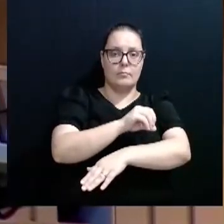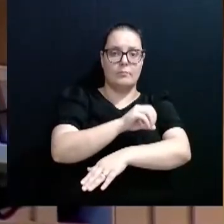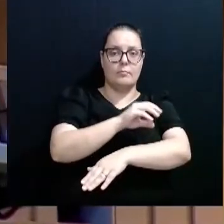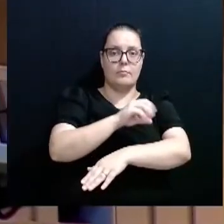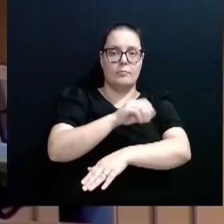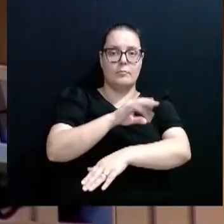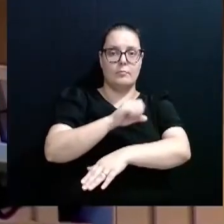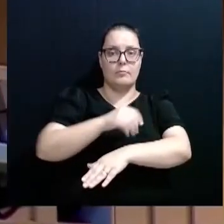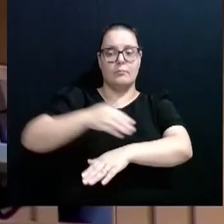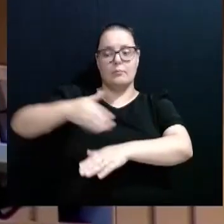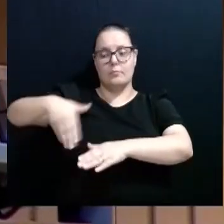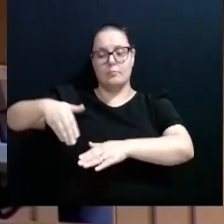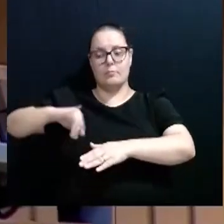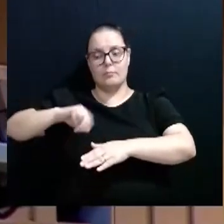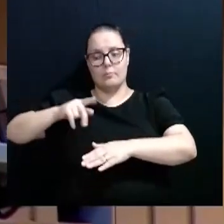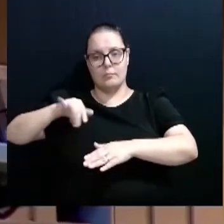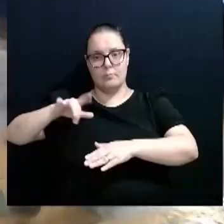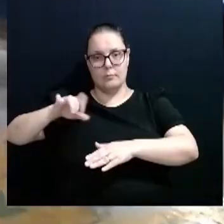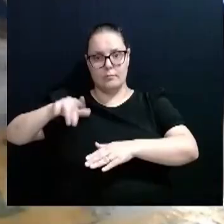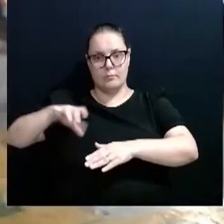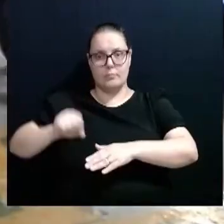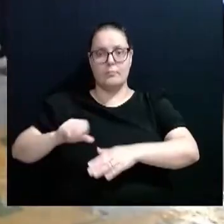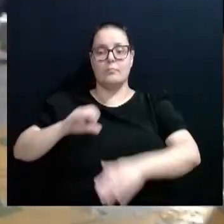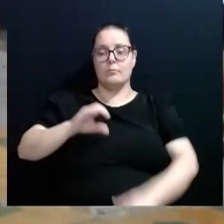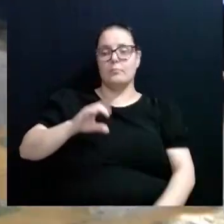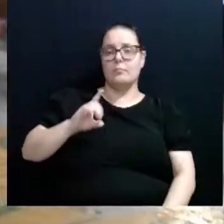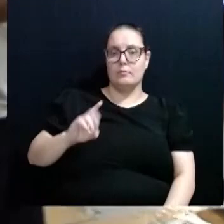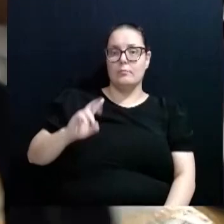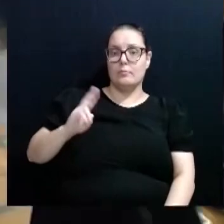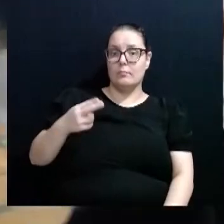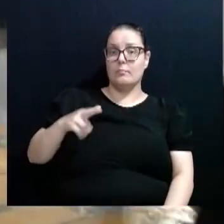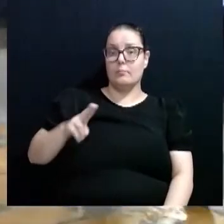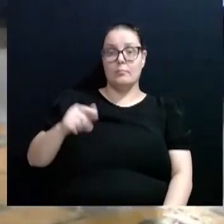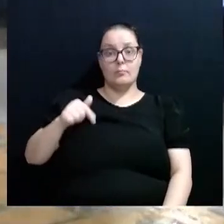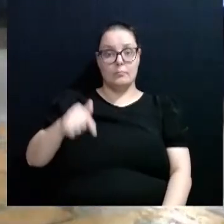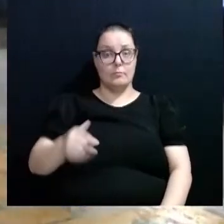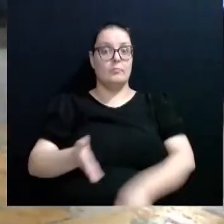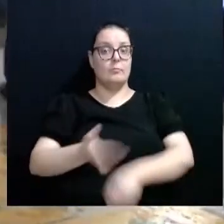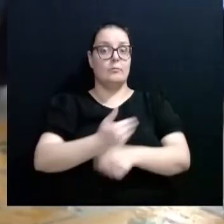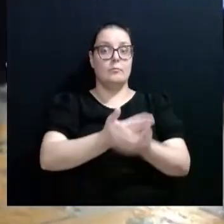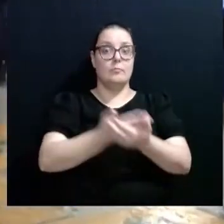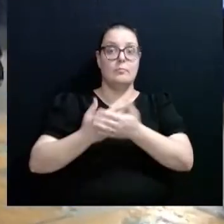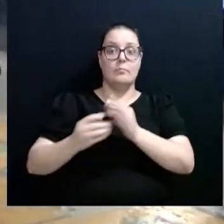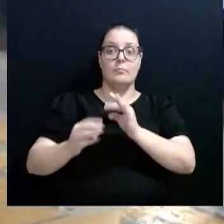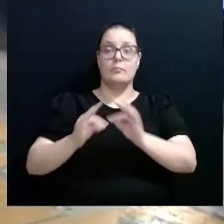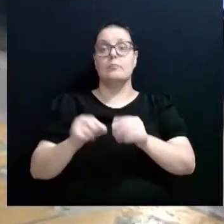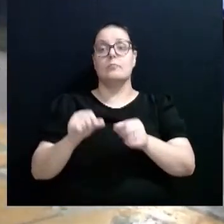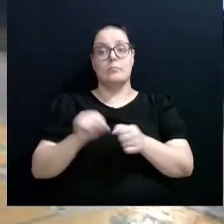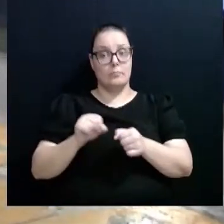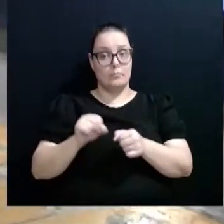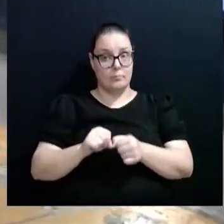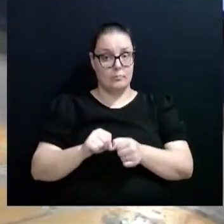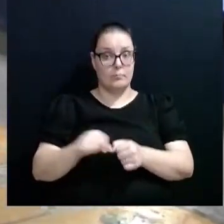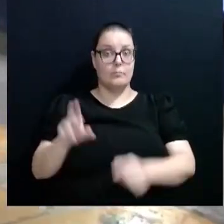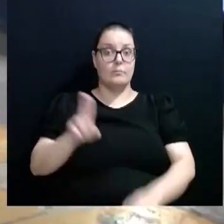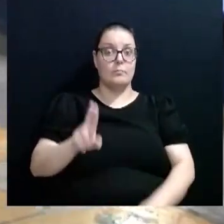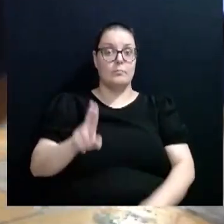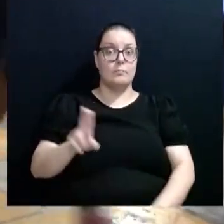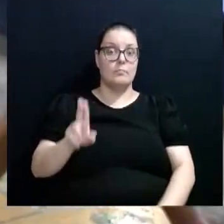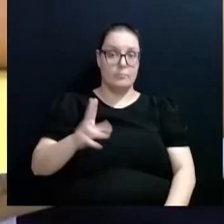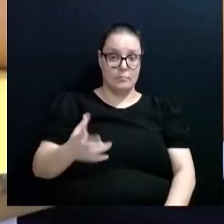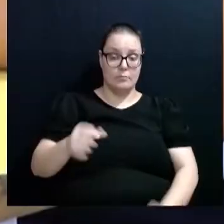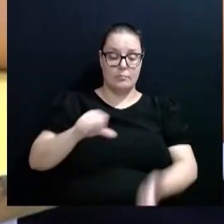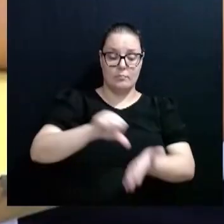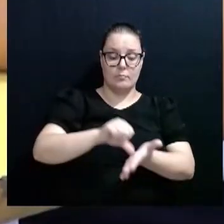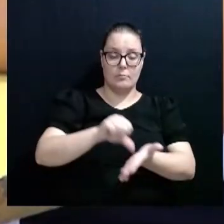Renascença, onde fica o CDHU 7. Antes, estudos técnicos devem ser realizados para a implantação da unidade de tempo